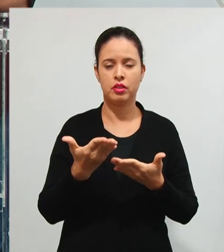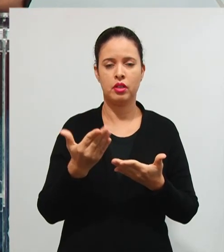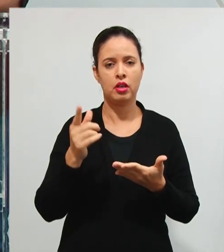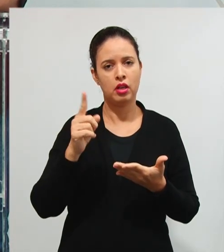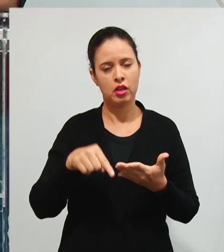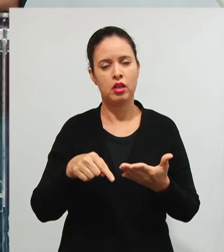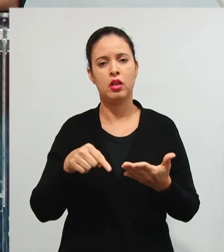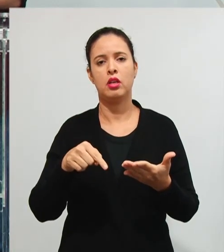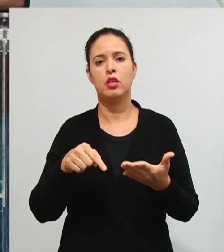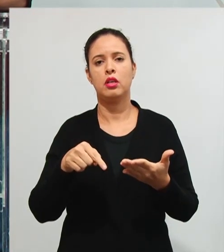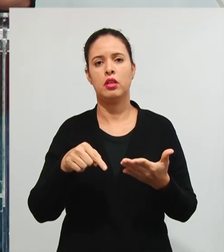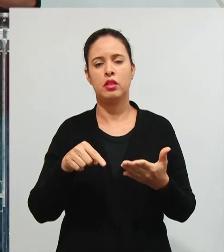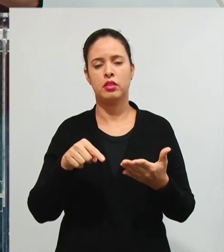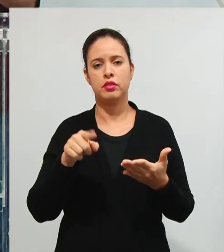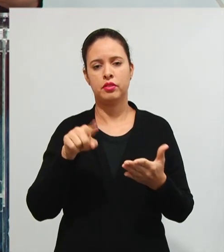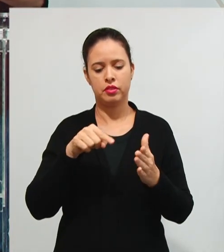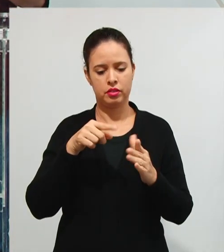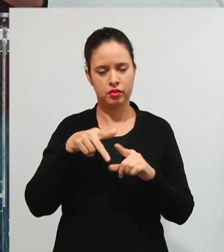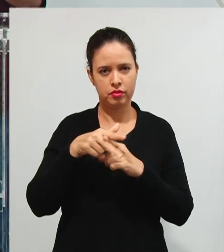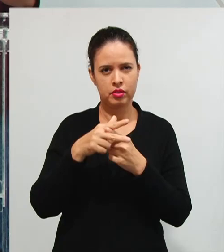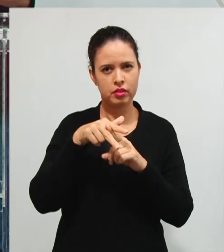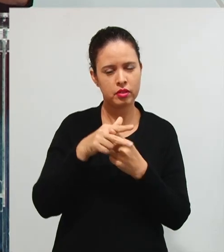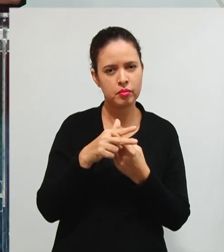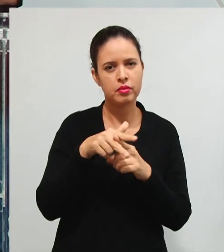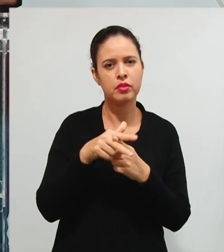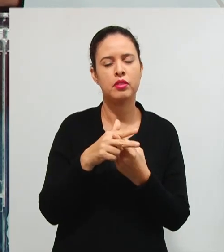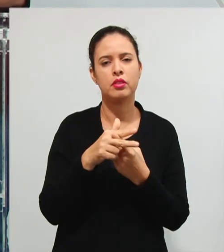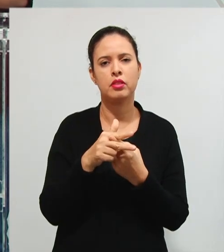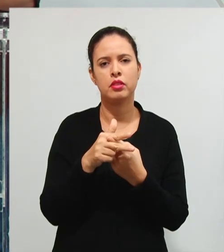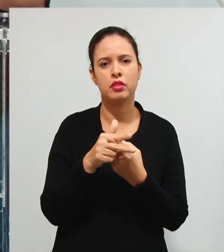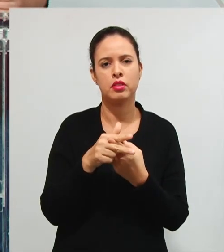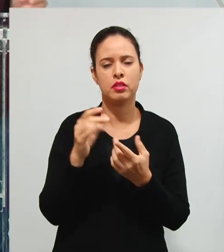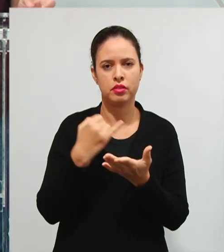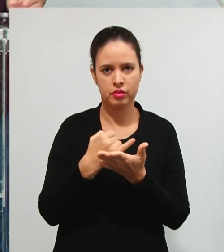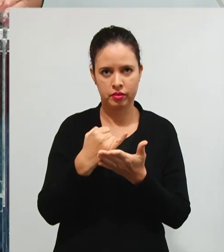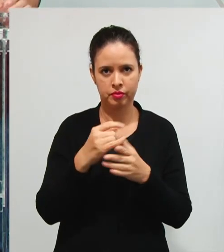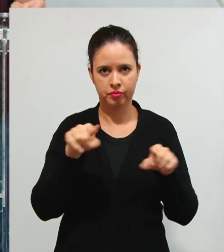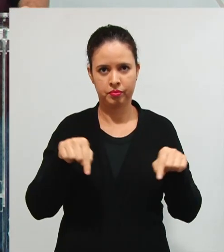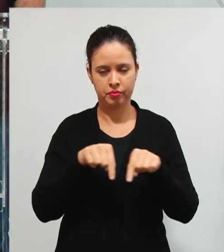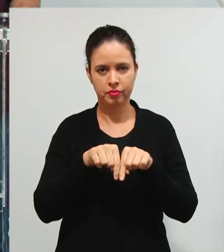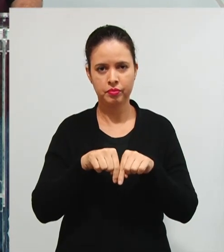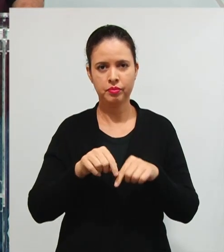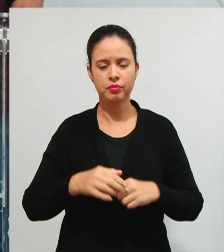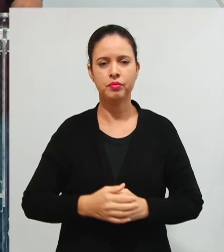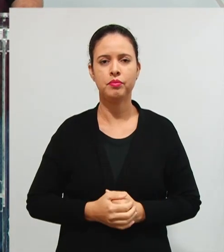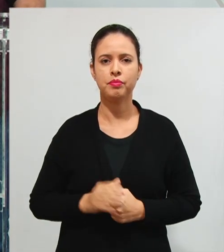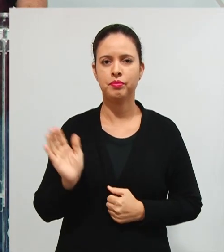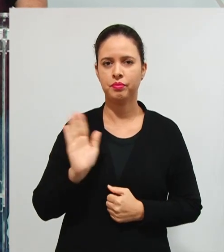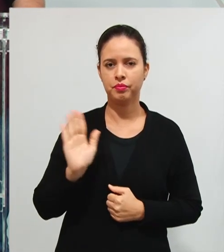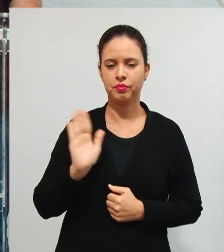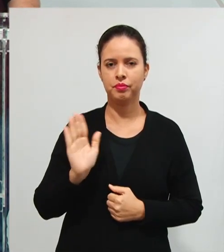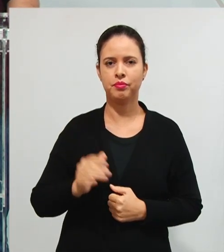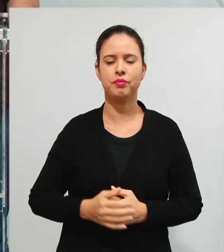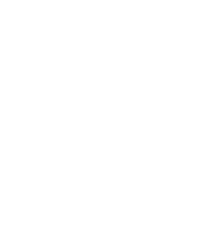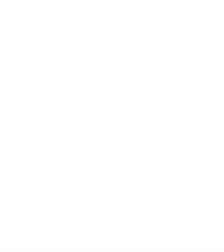mais essas ferramentas, essa inserção da robótica em sala de aula. Até a próxima.